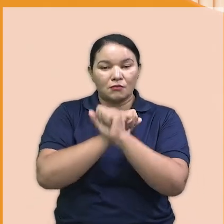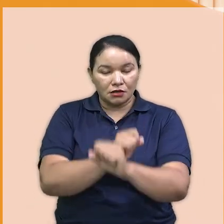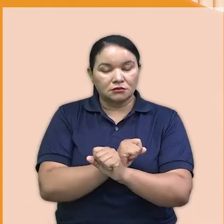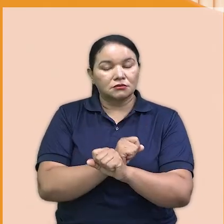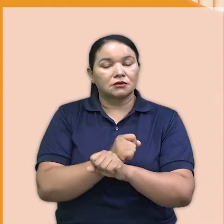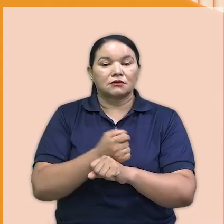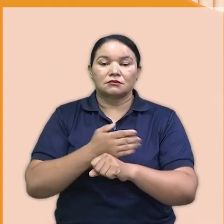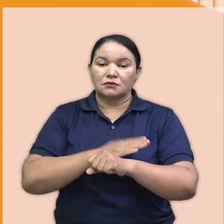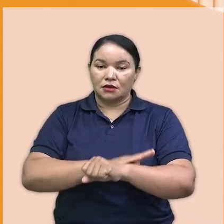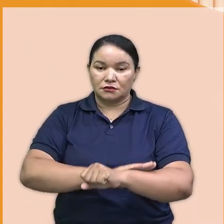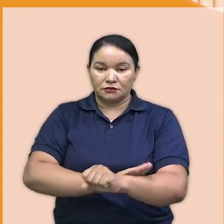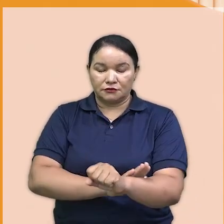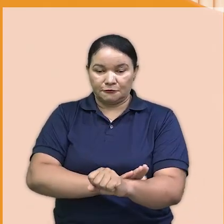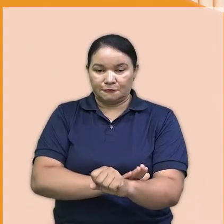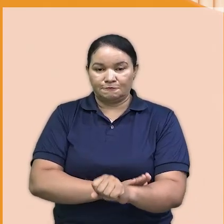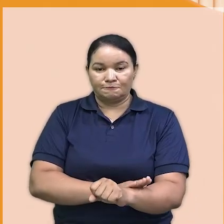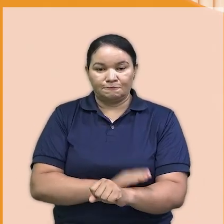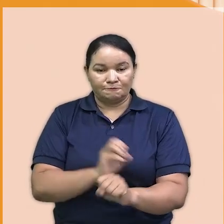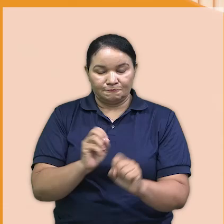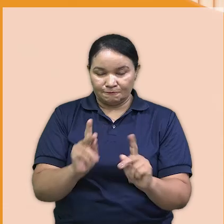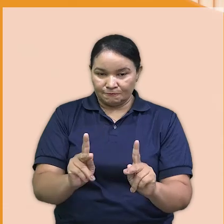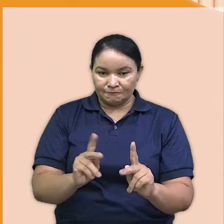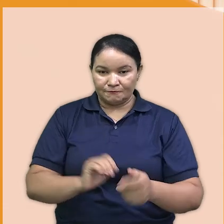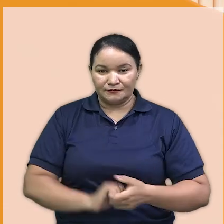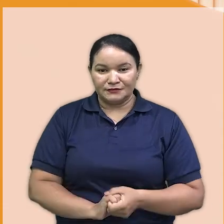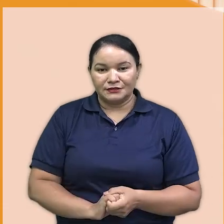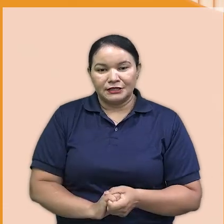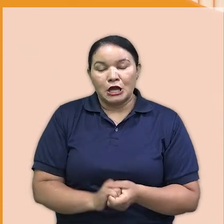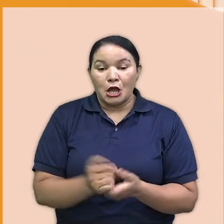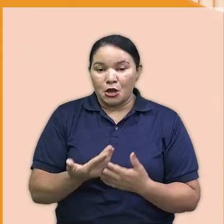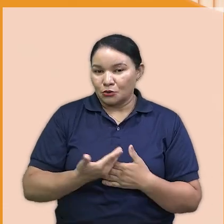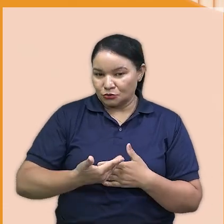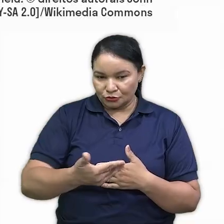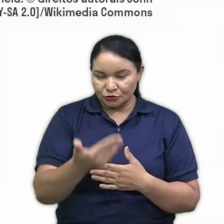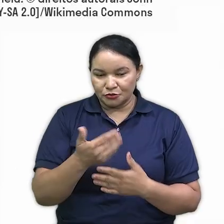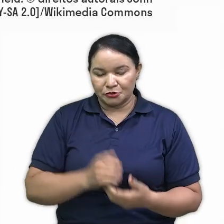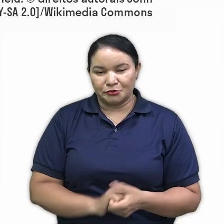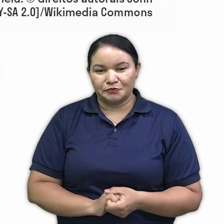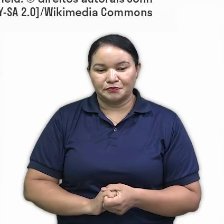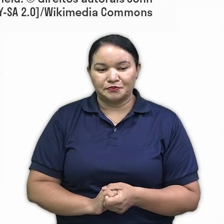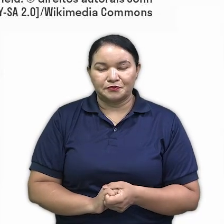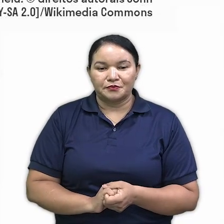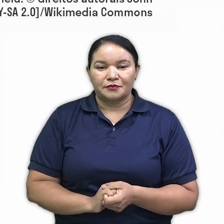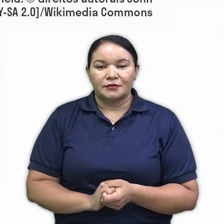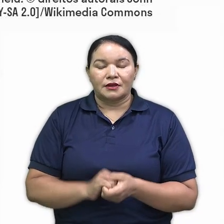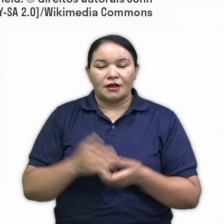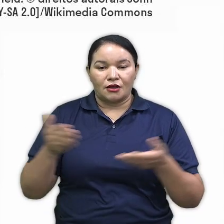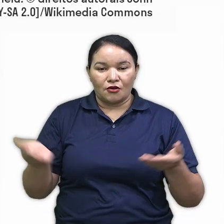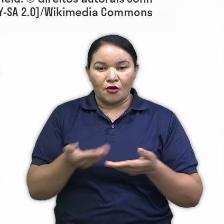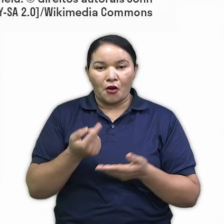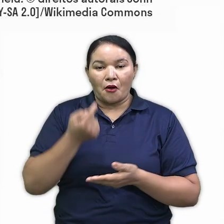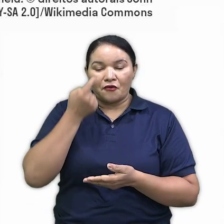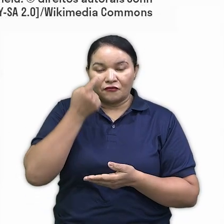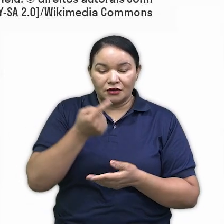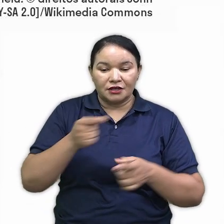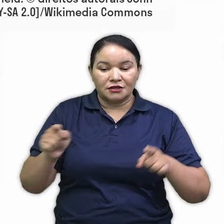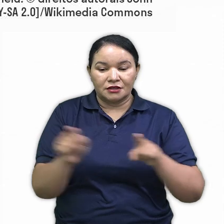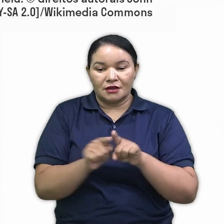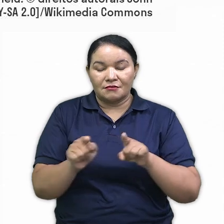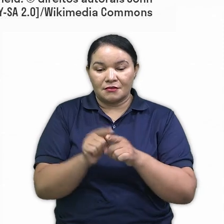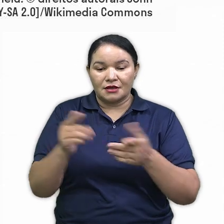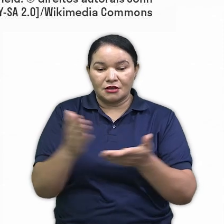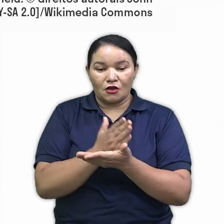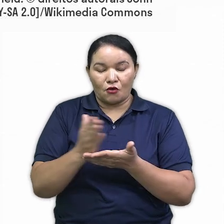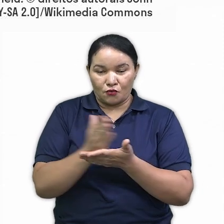o racismo. Tá bom? Então vamos continuar. Nós vamos ver então, nós temos aqui